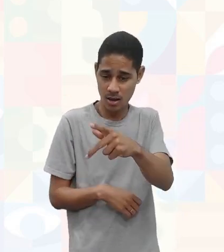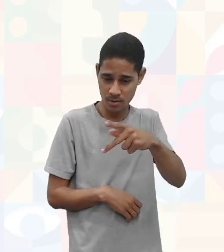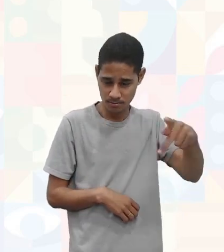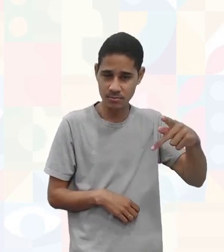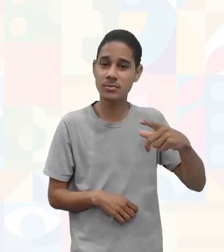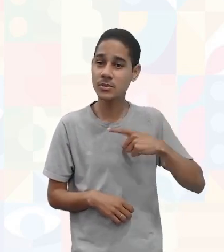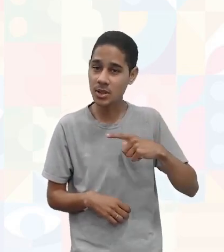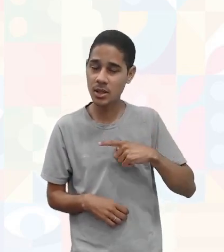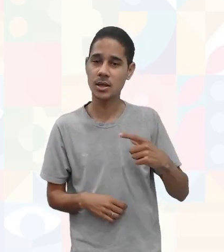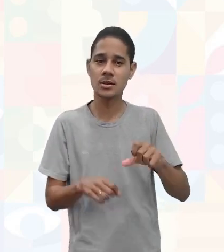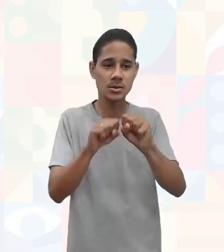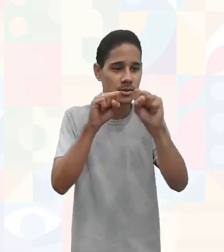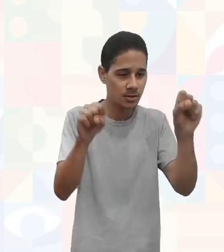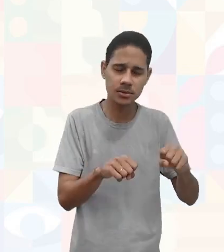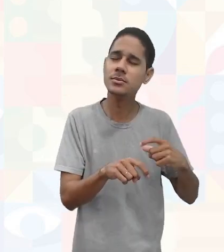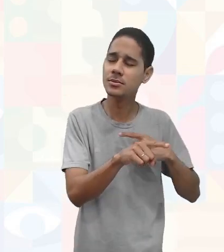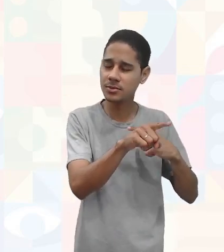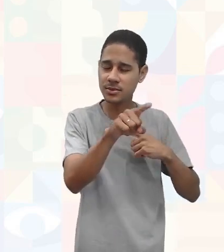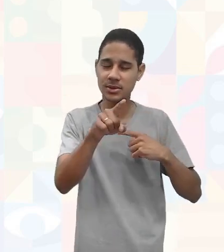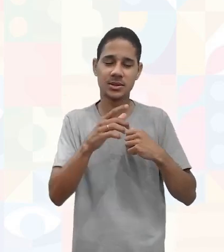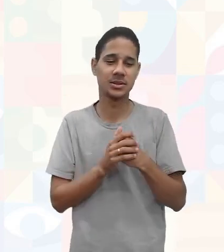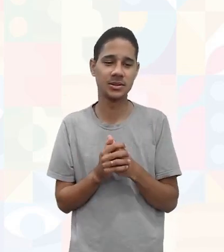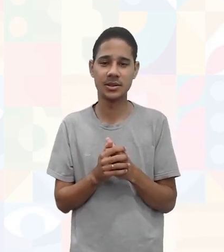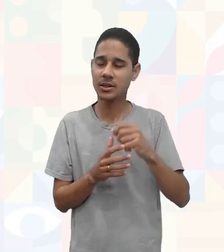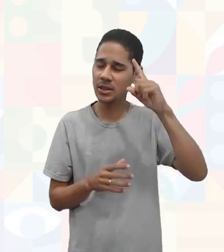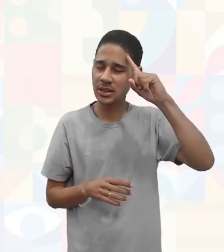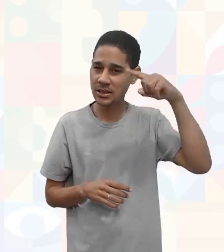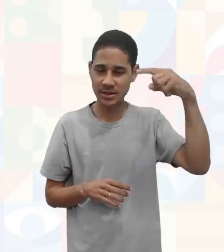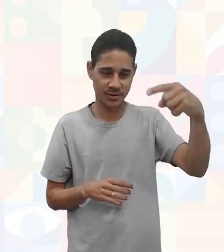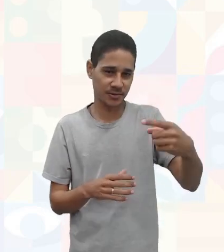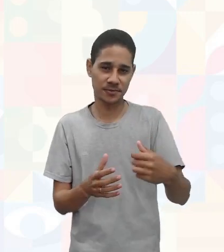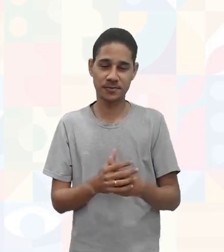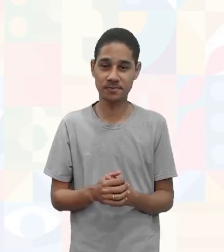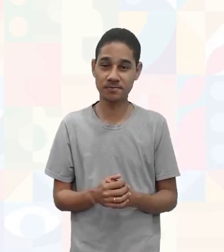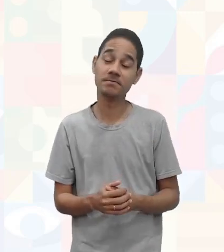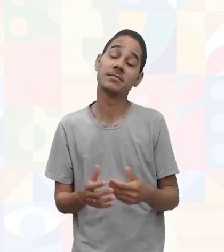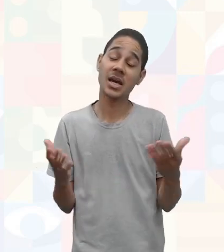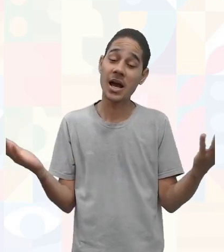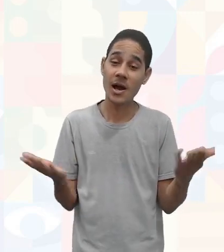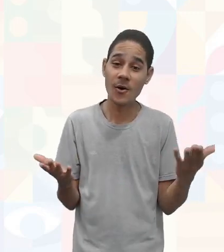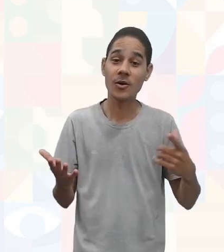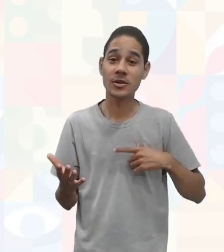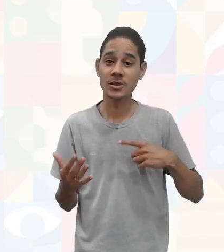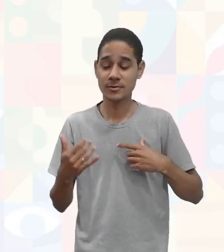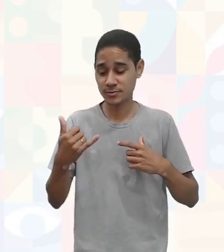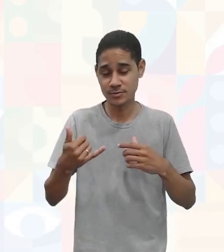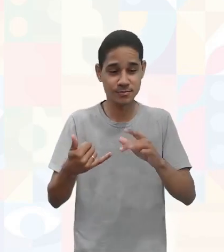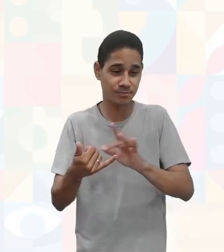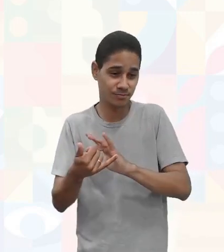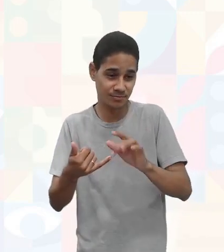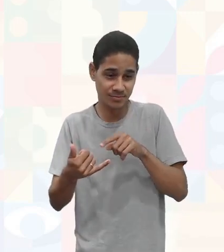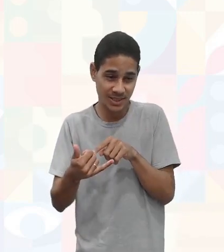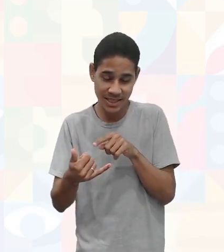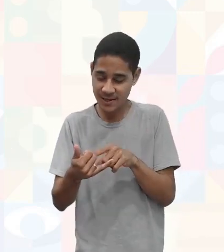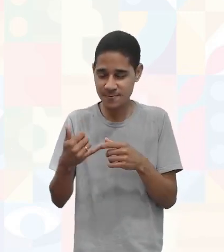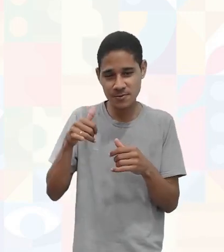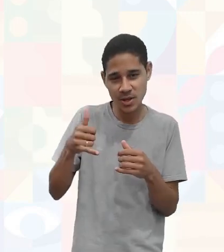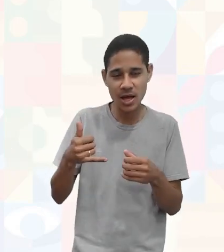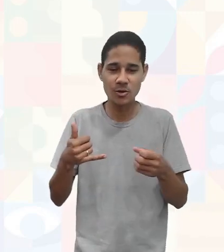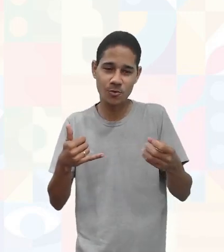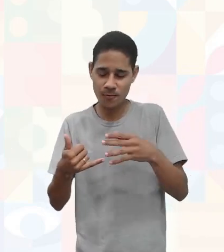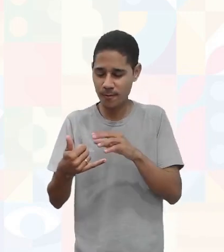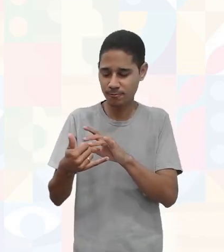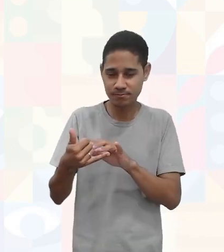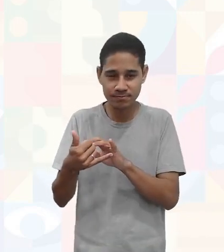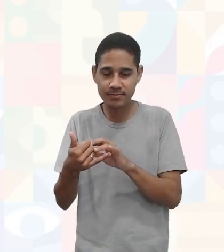os sistemas estão aí, no dia a dia da gente, né? A gente agora tem um smartphone na mão e a gente consegue acessar tanta